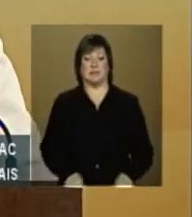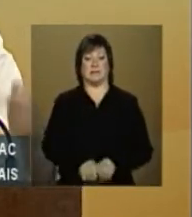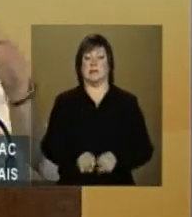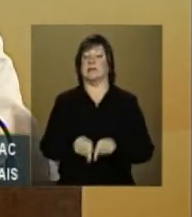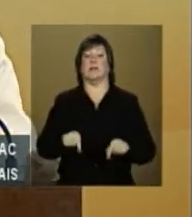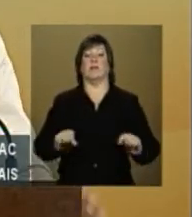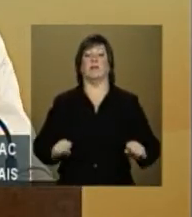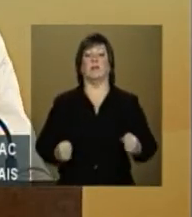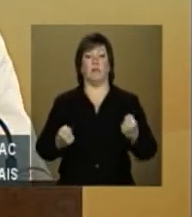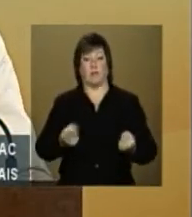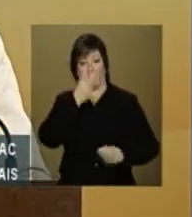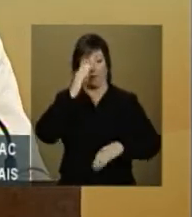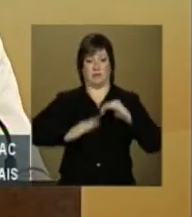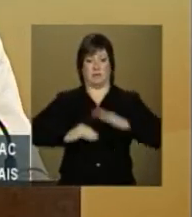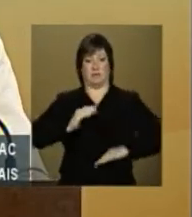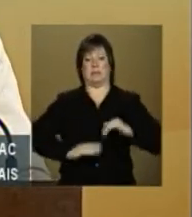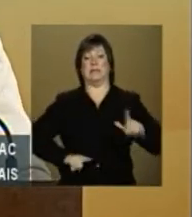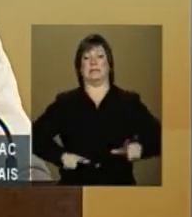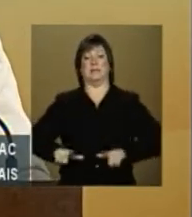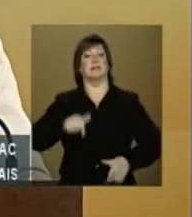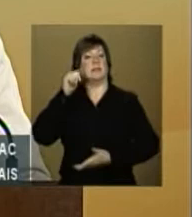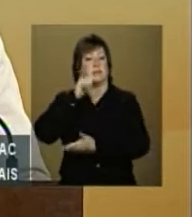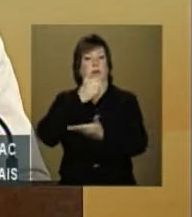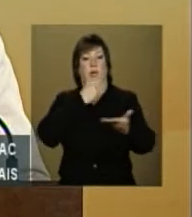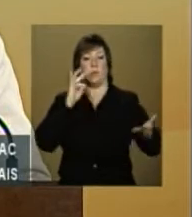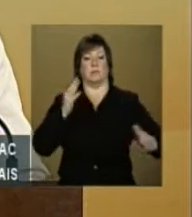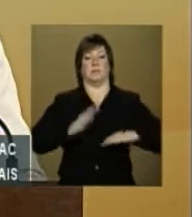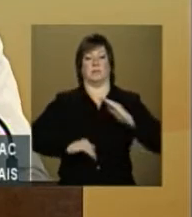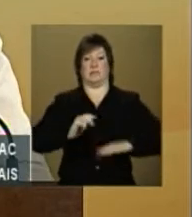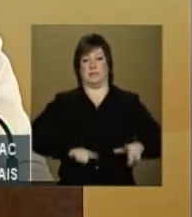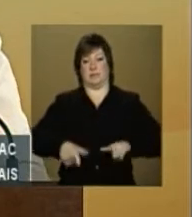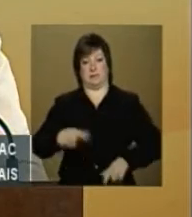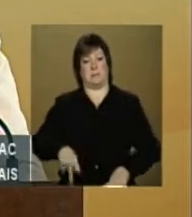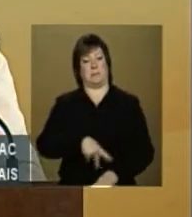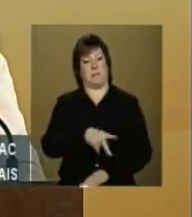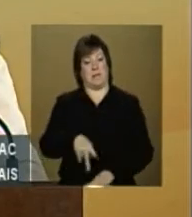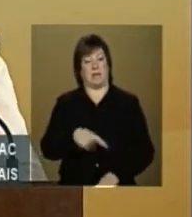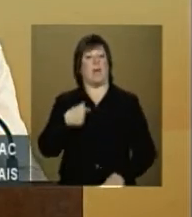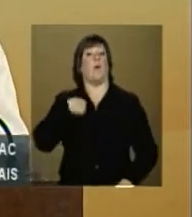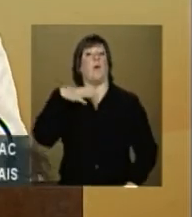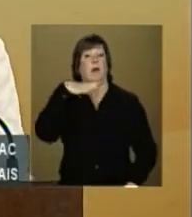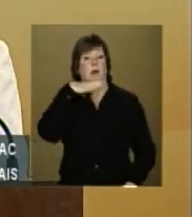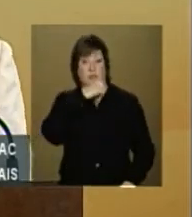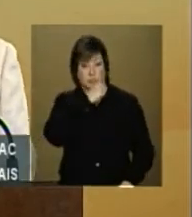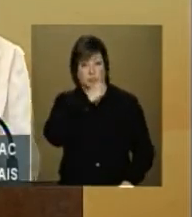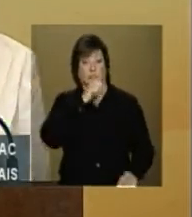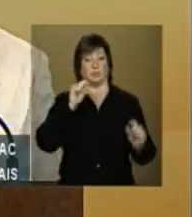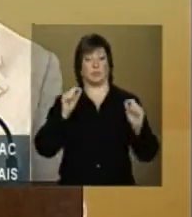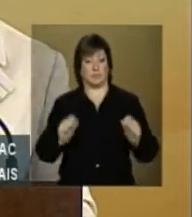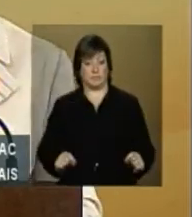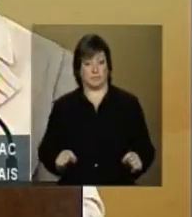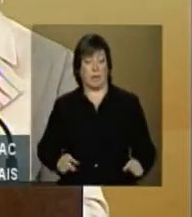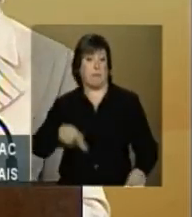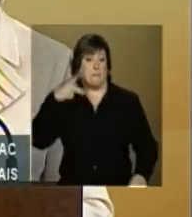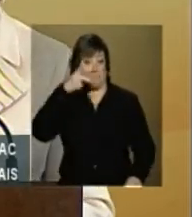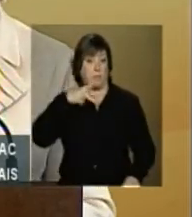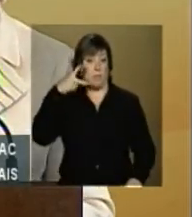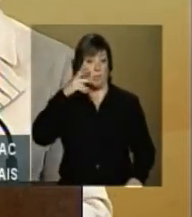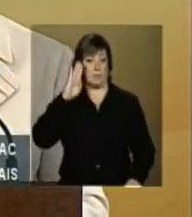força dos trabalhadores e das trabalhadoras desse país. Considero que uma política de